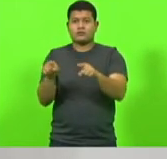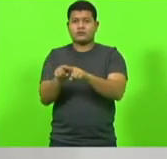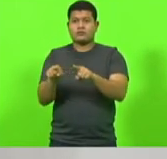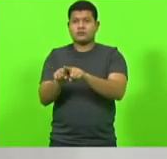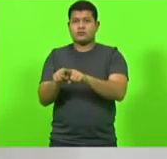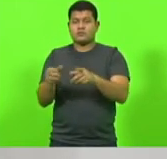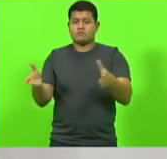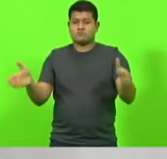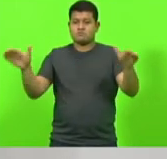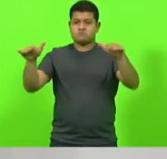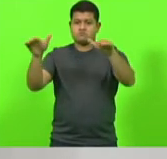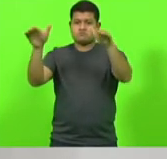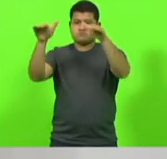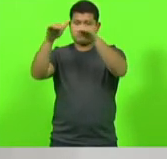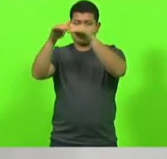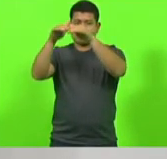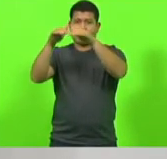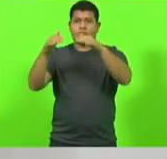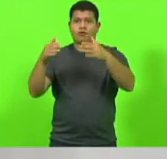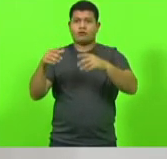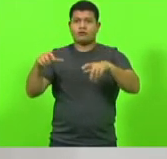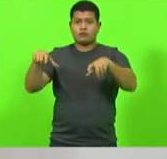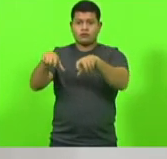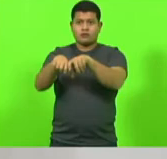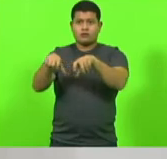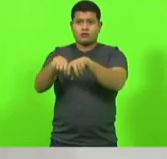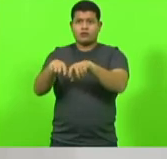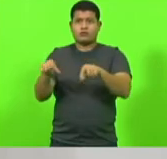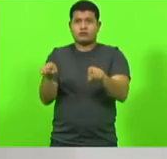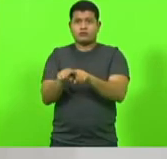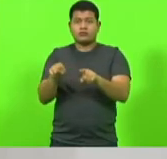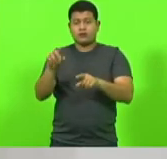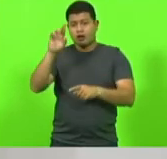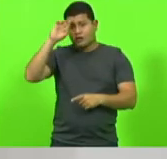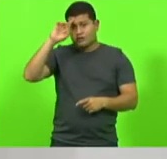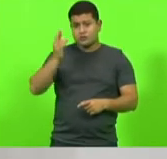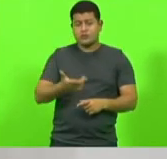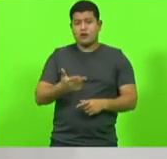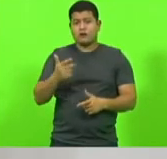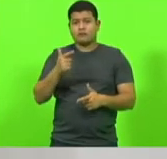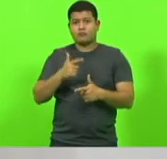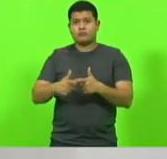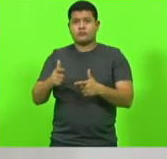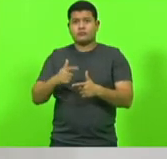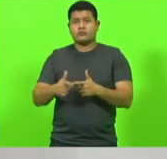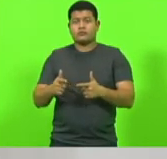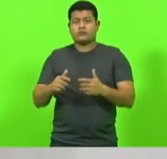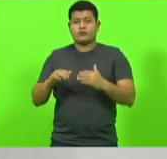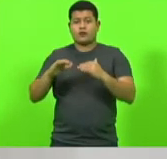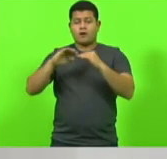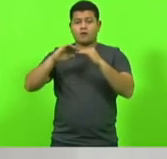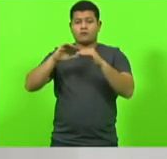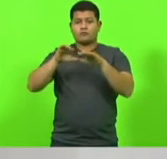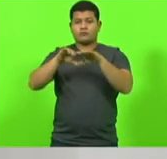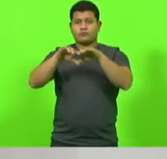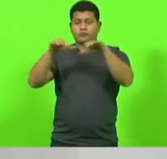que é colocado nesses ginásios e que resolve o problema. Então, essa manta asfáltica,